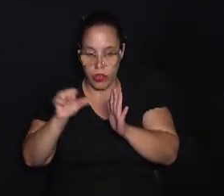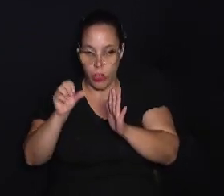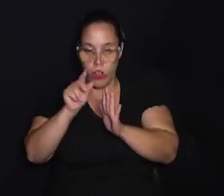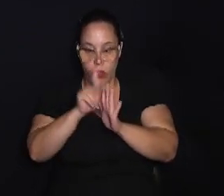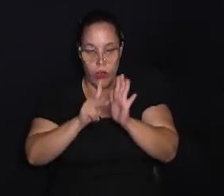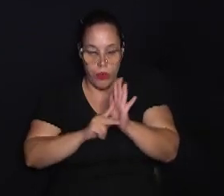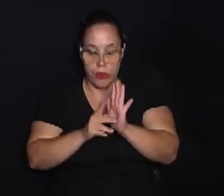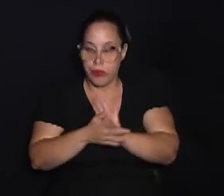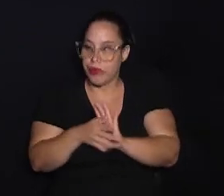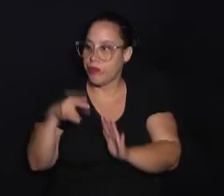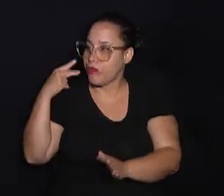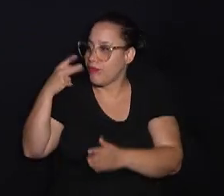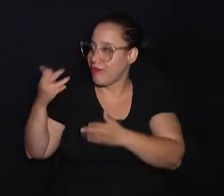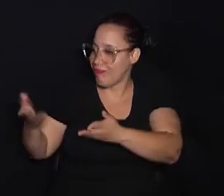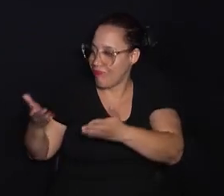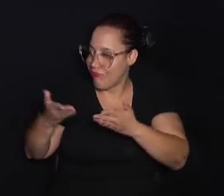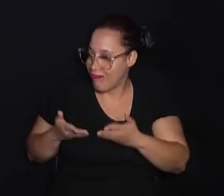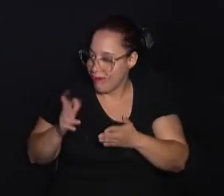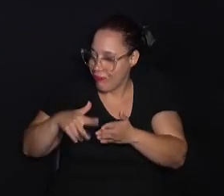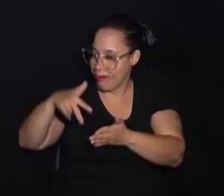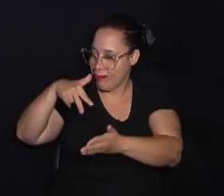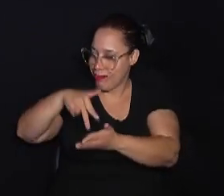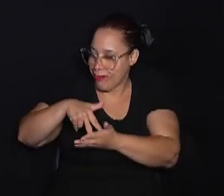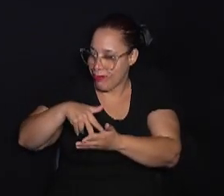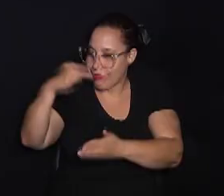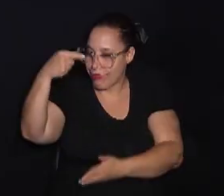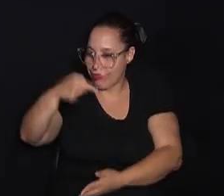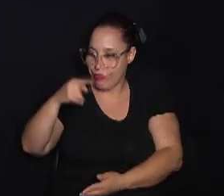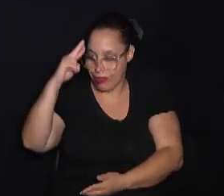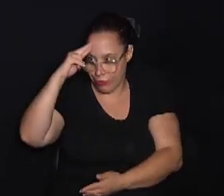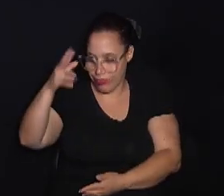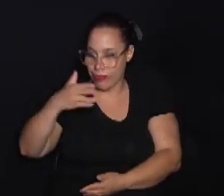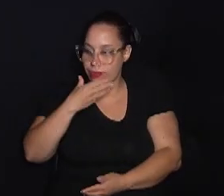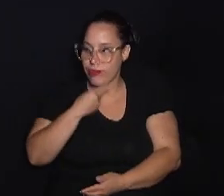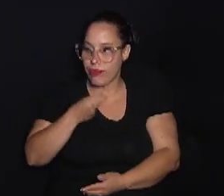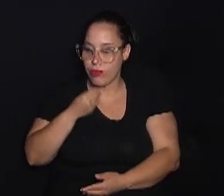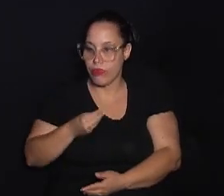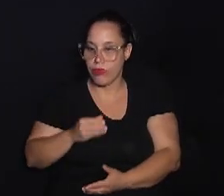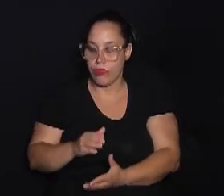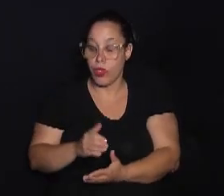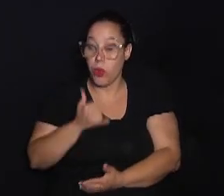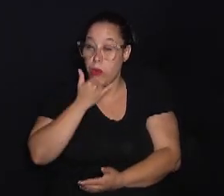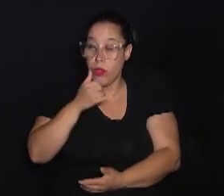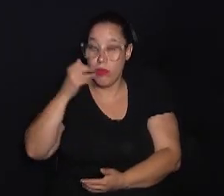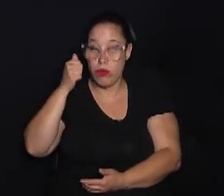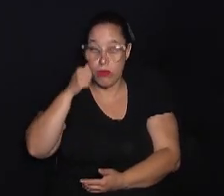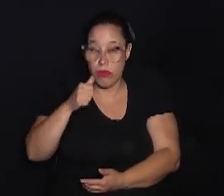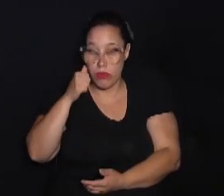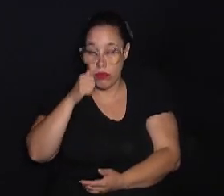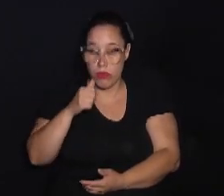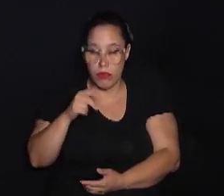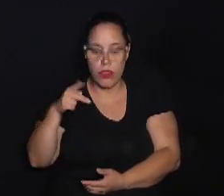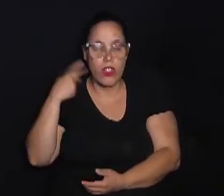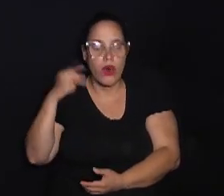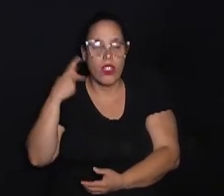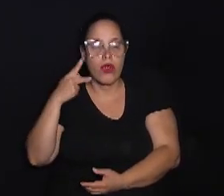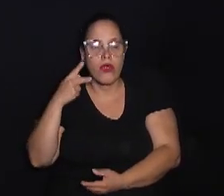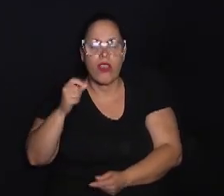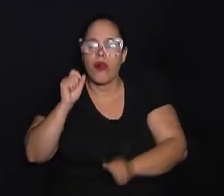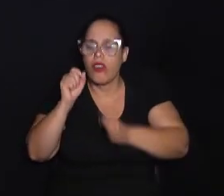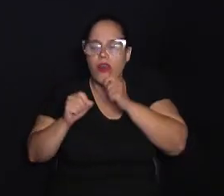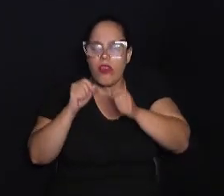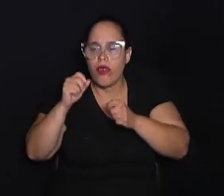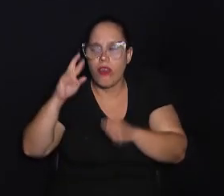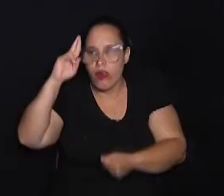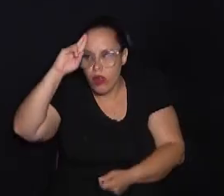projetos. Vereadora, muito obrigado pela disponibilidade da senhora de poder participar aqui do programa Em Pauta. E, vereadora, de que maneira a